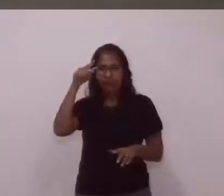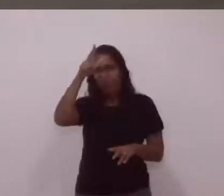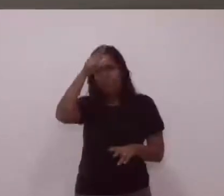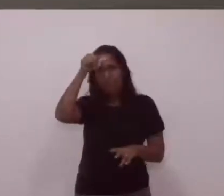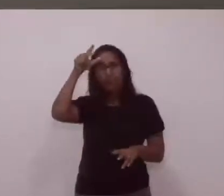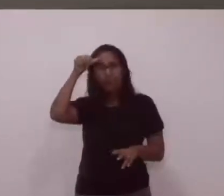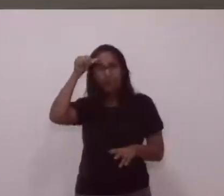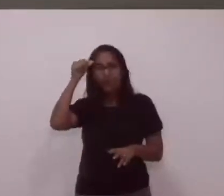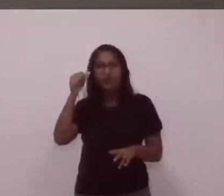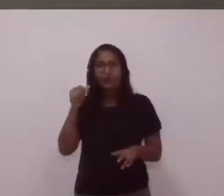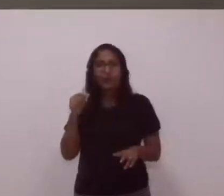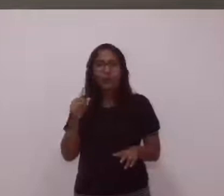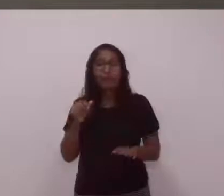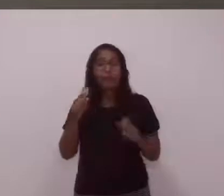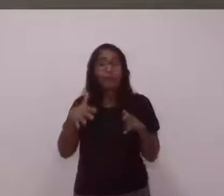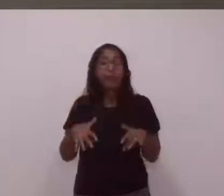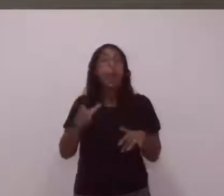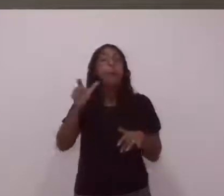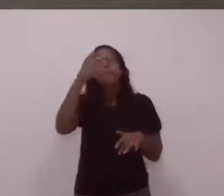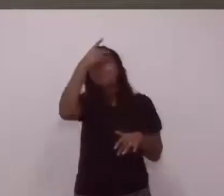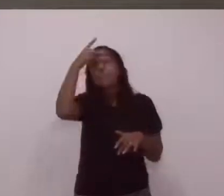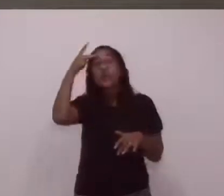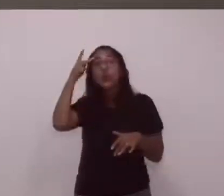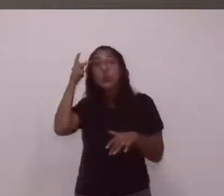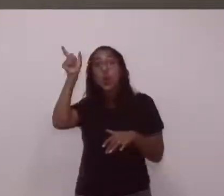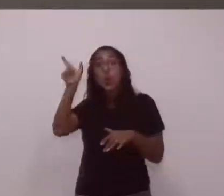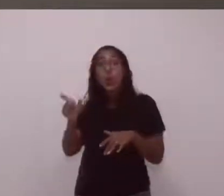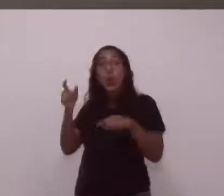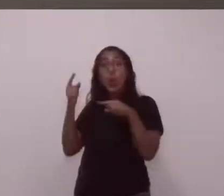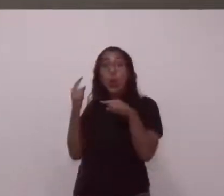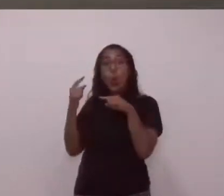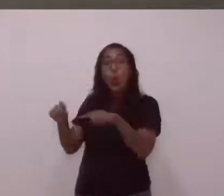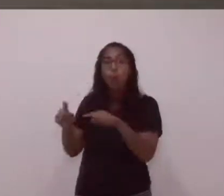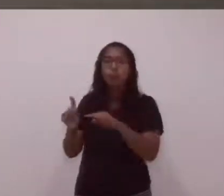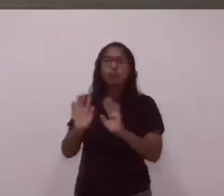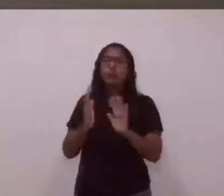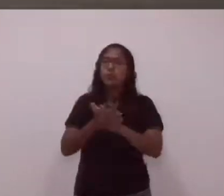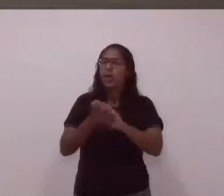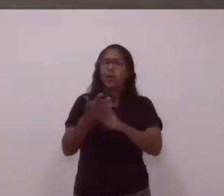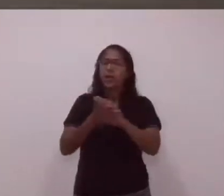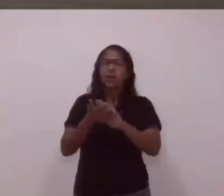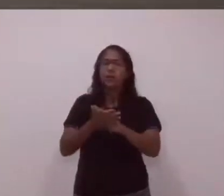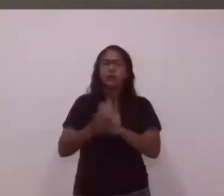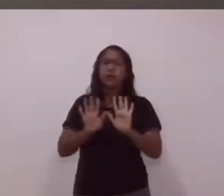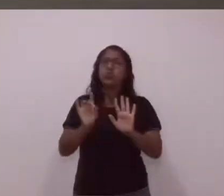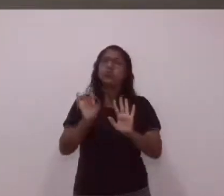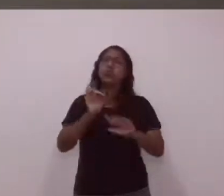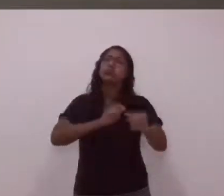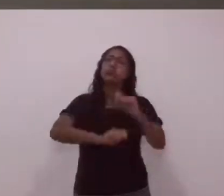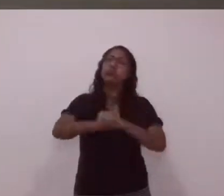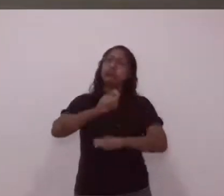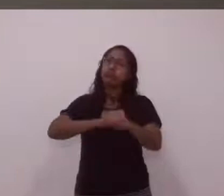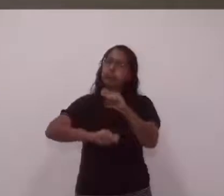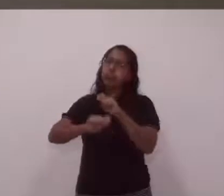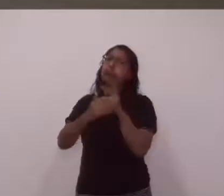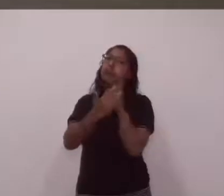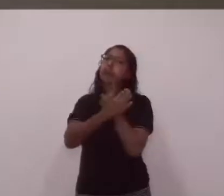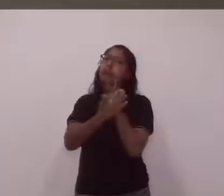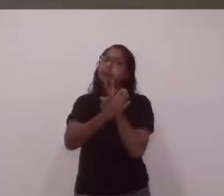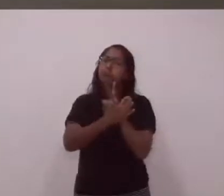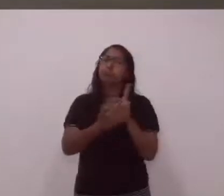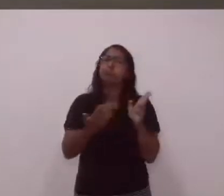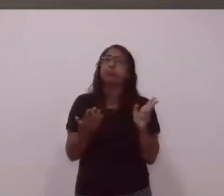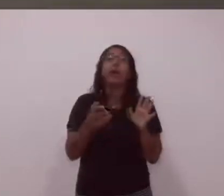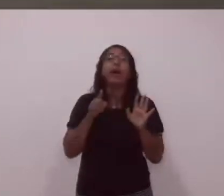nunca que eu ia falar da pessoa mas alguém tem dúvida da experiência até do legislativo de três